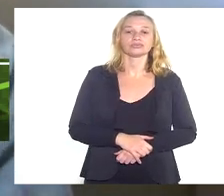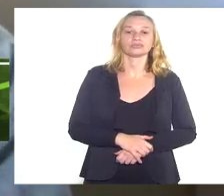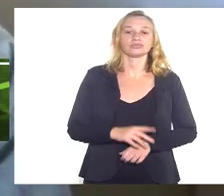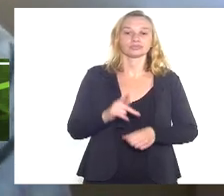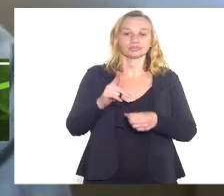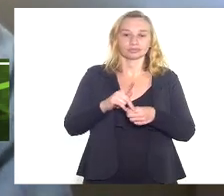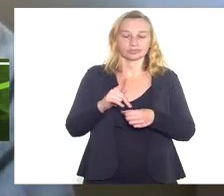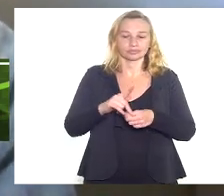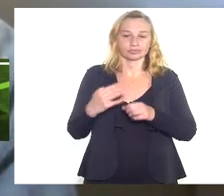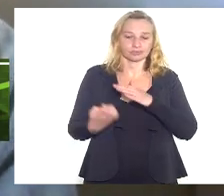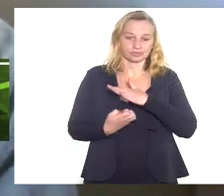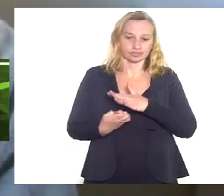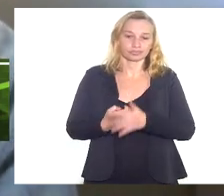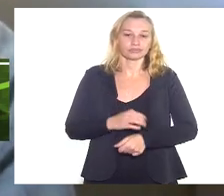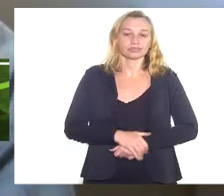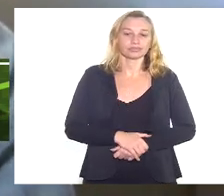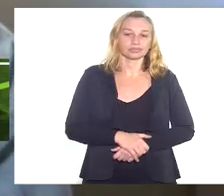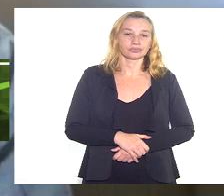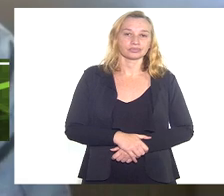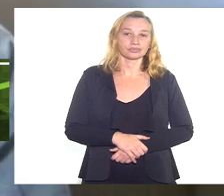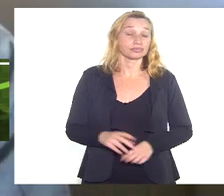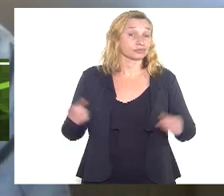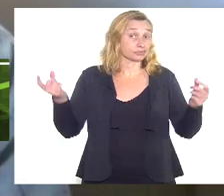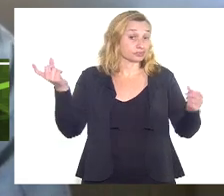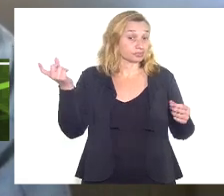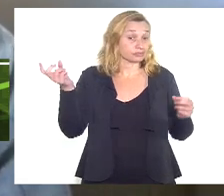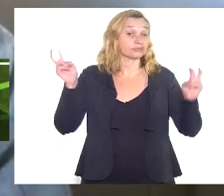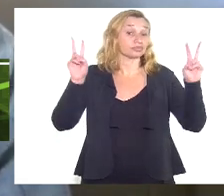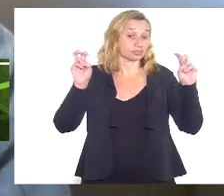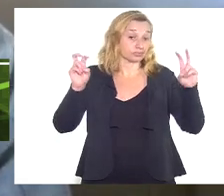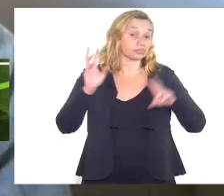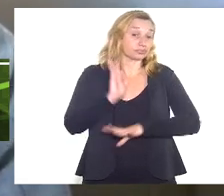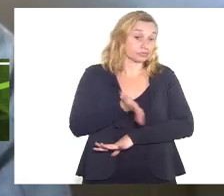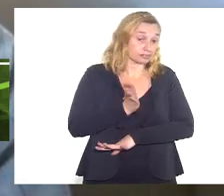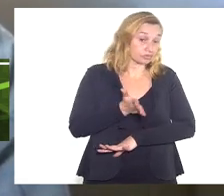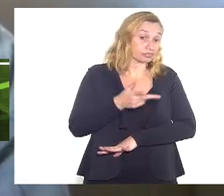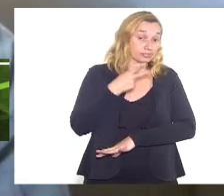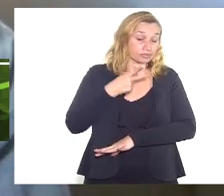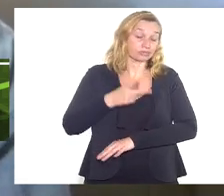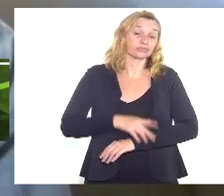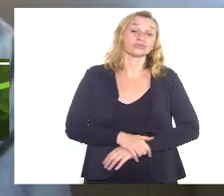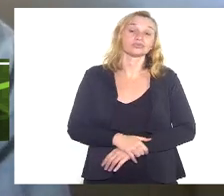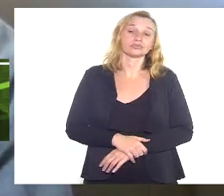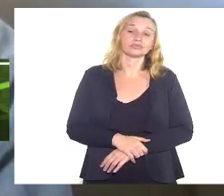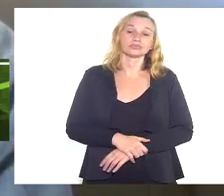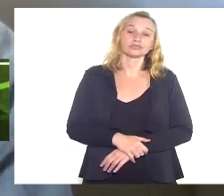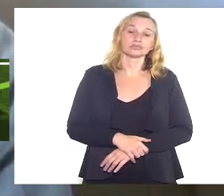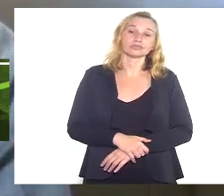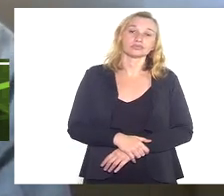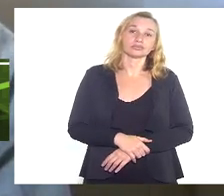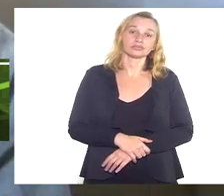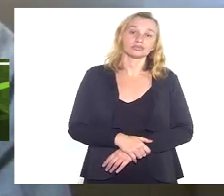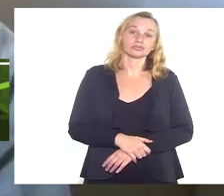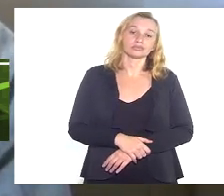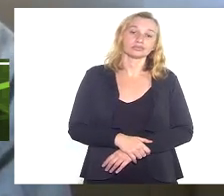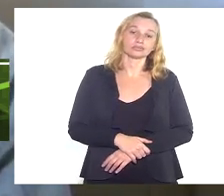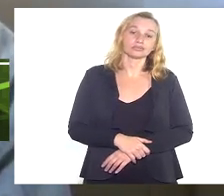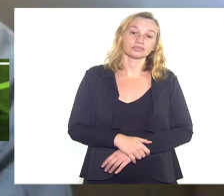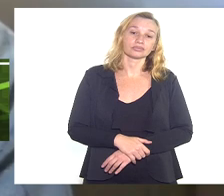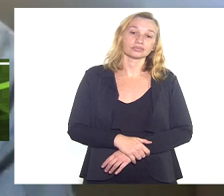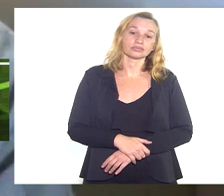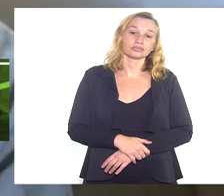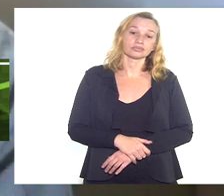Petrobras, essa questão já foi levantada. E ficamos